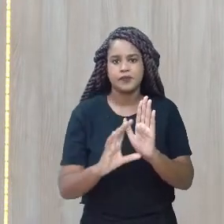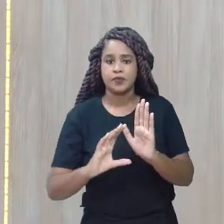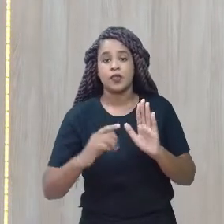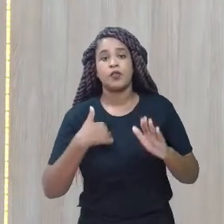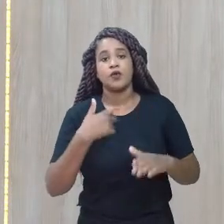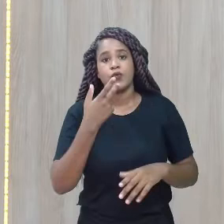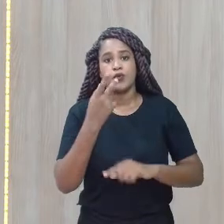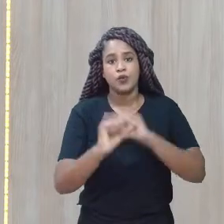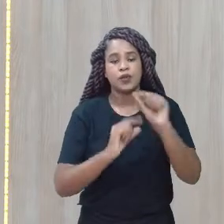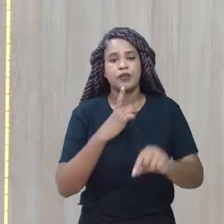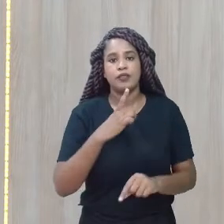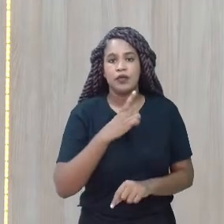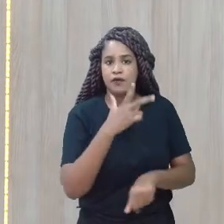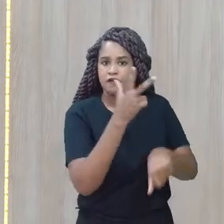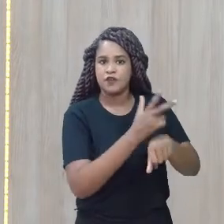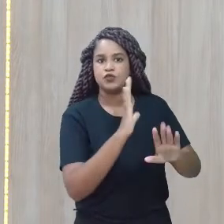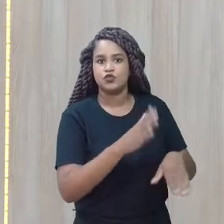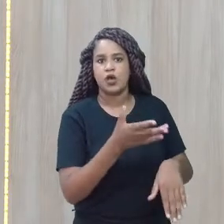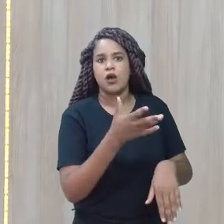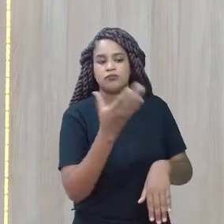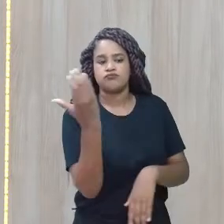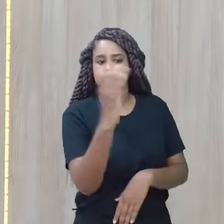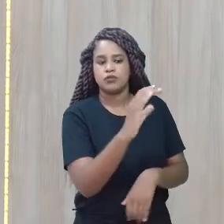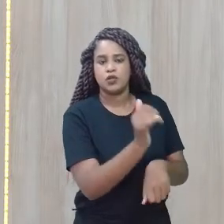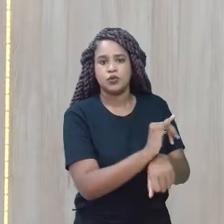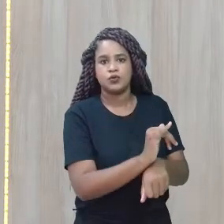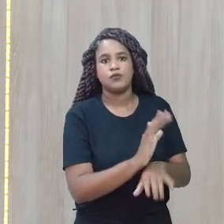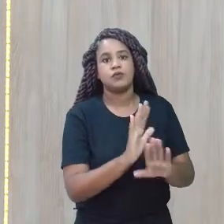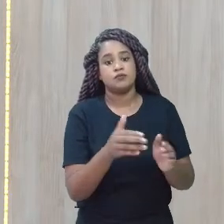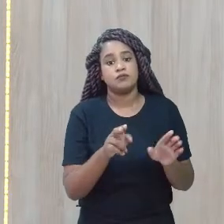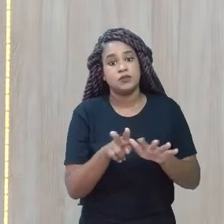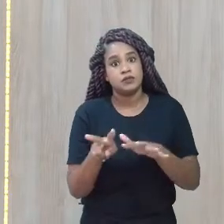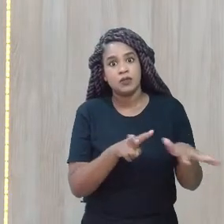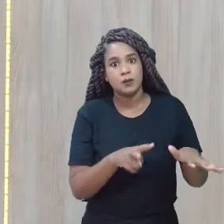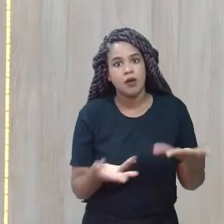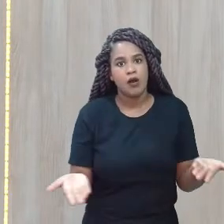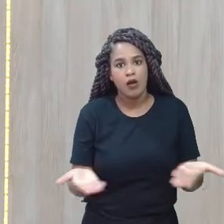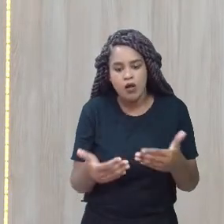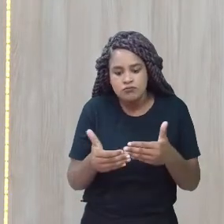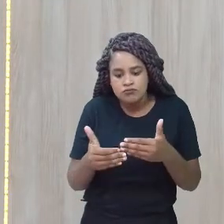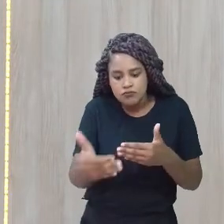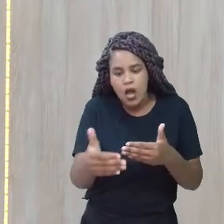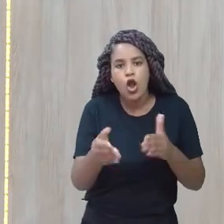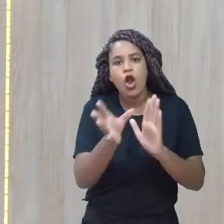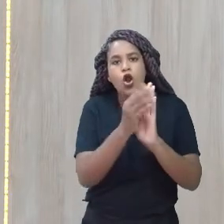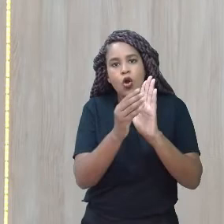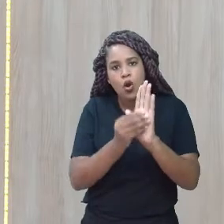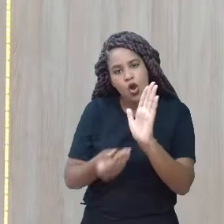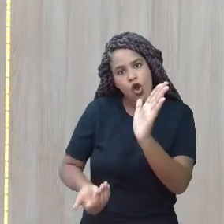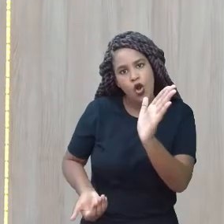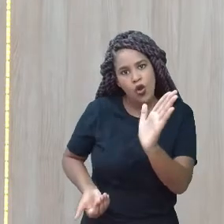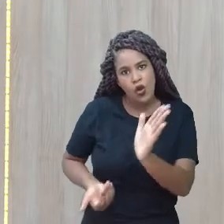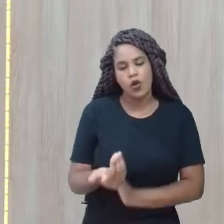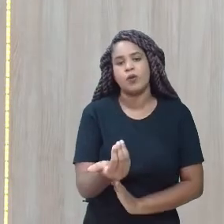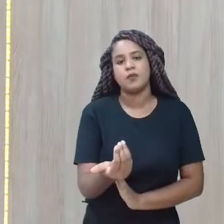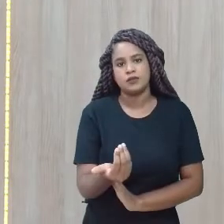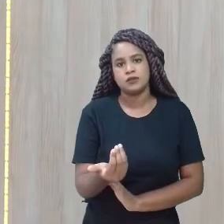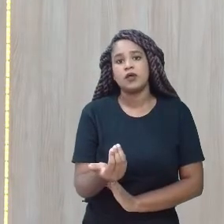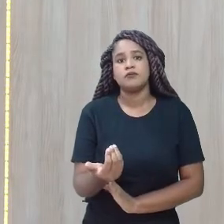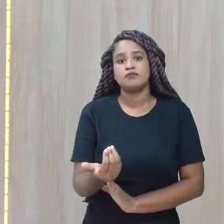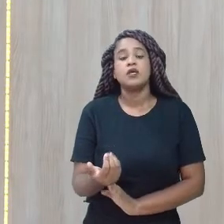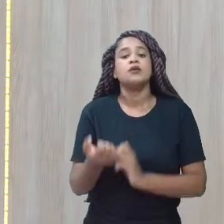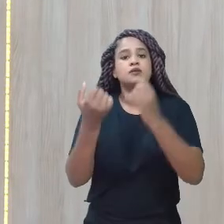playlist já tinha uma aula sobre isso e essa semana a gente vai esmiuçar um pouquinho mais esse conteúdo, né? A gente vai tratar como uma